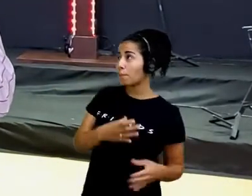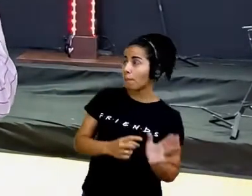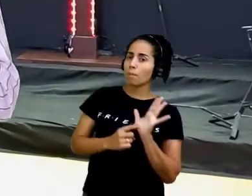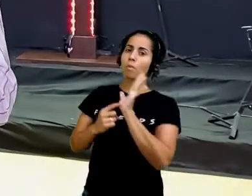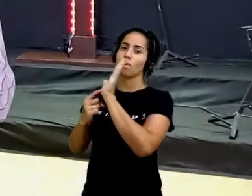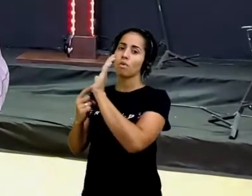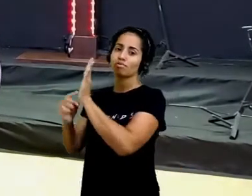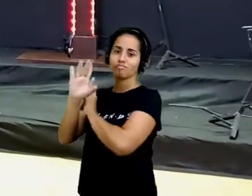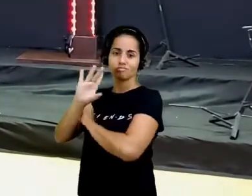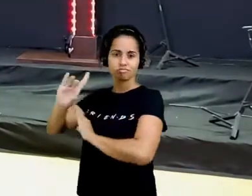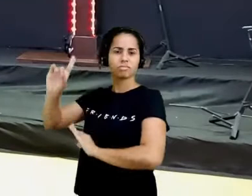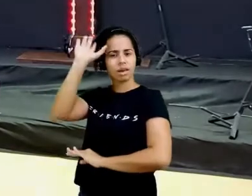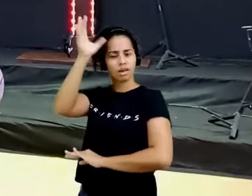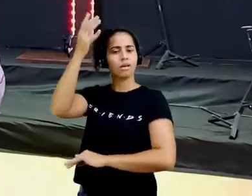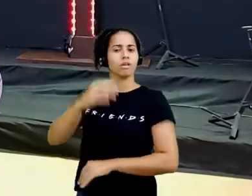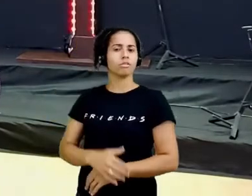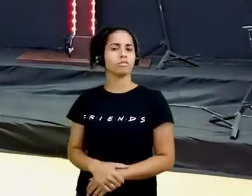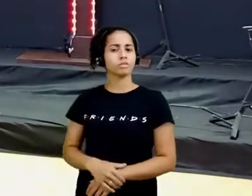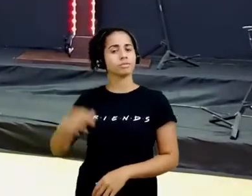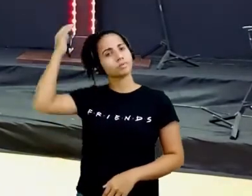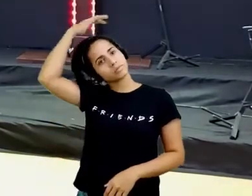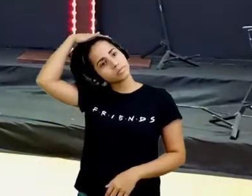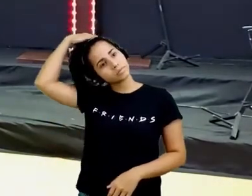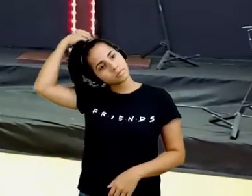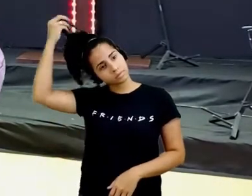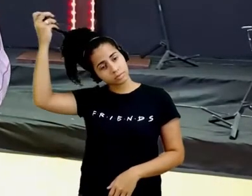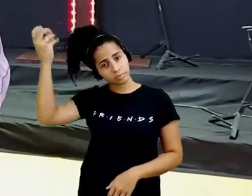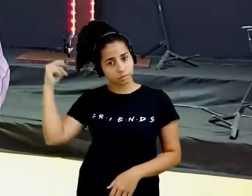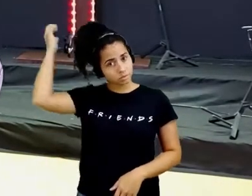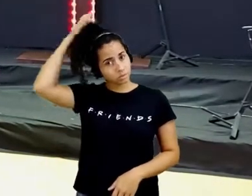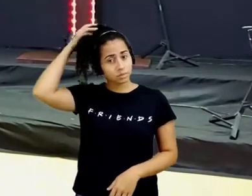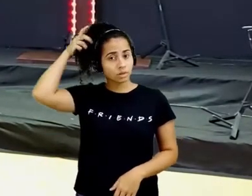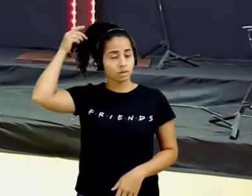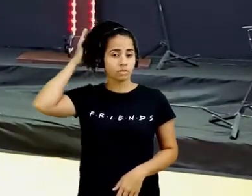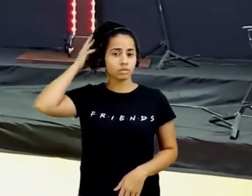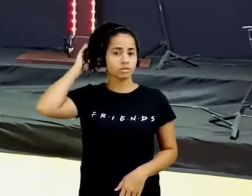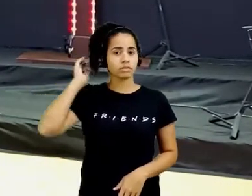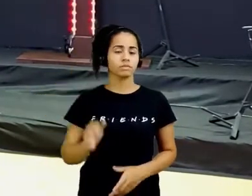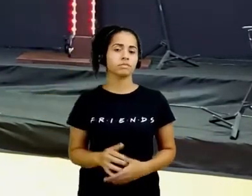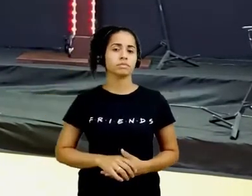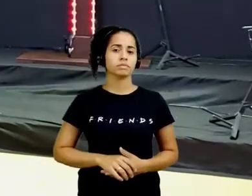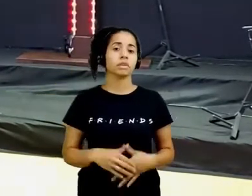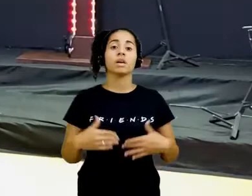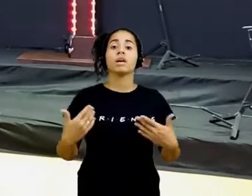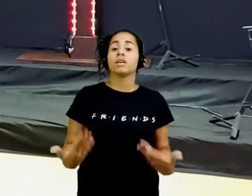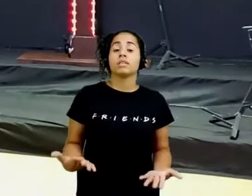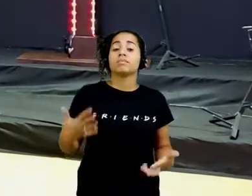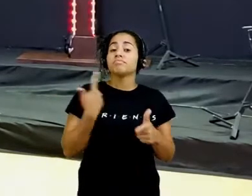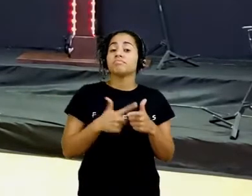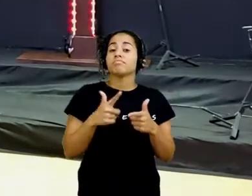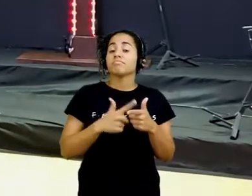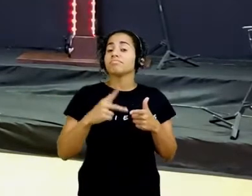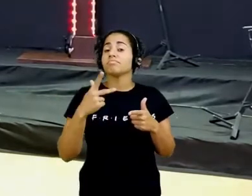lhe incomodado, o que tem lhe escravizado, qual é o seu jugo, o